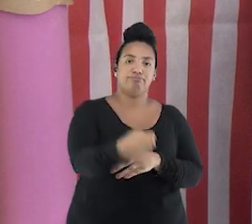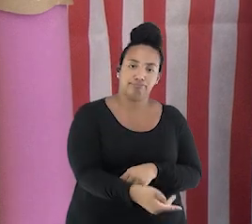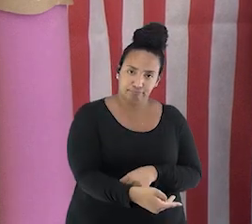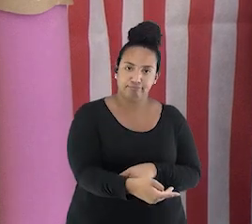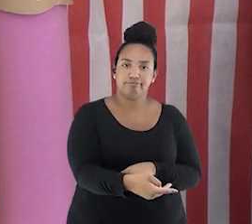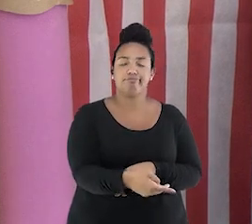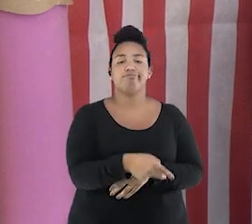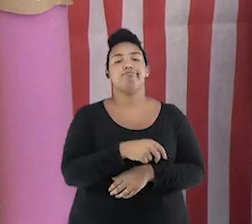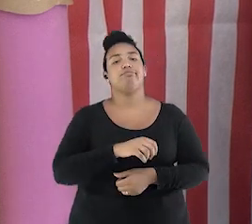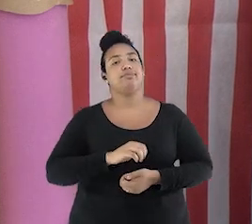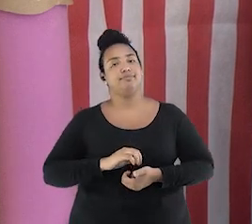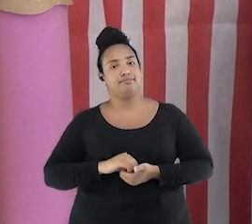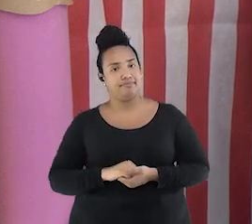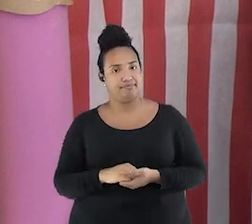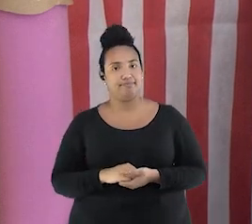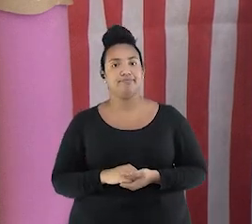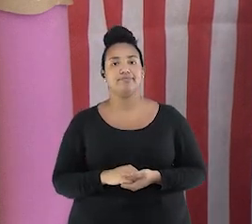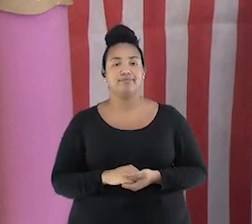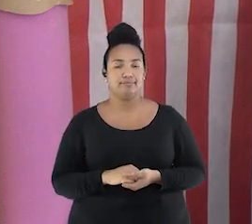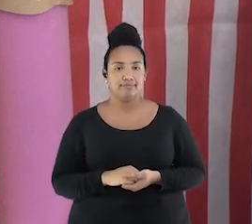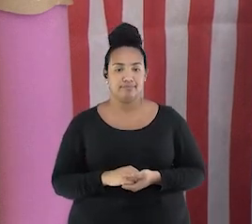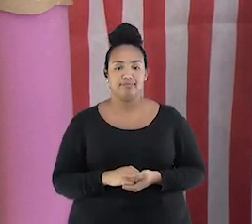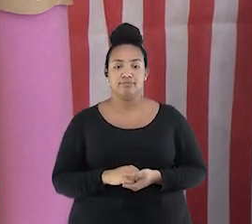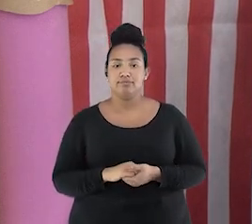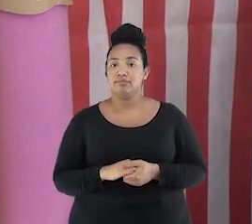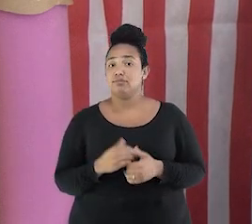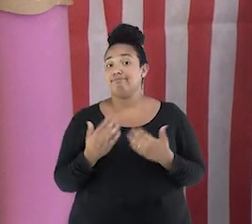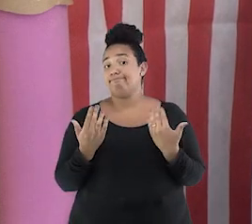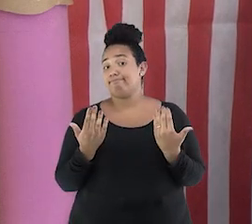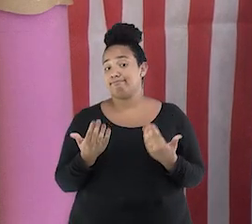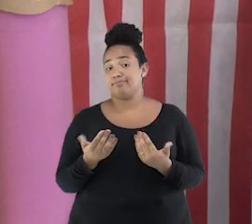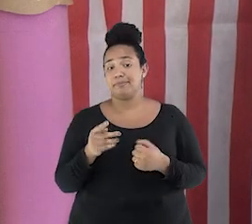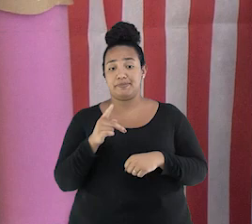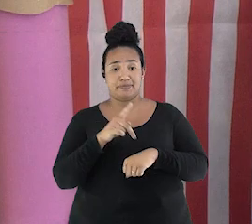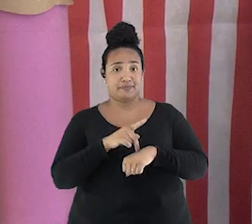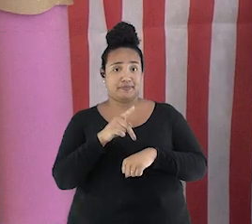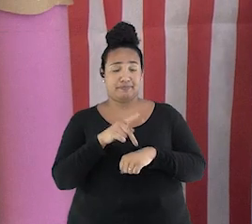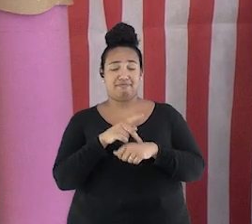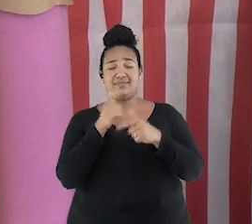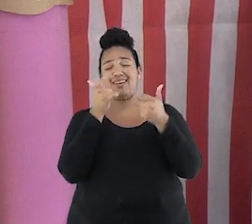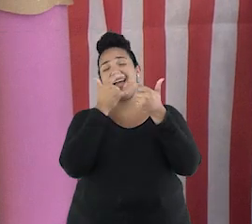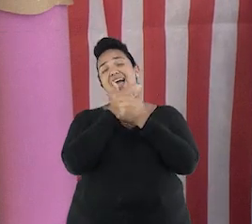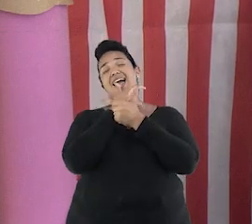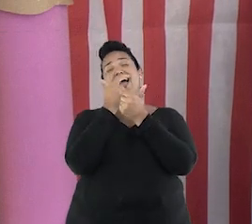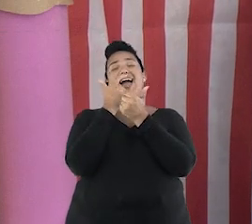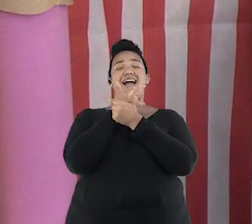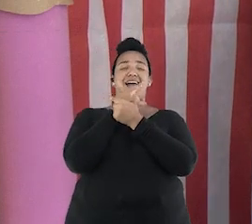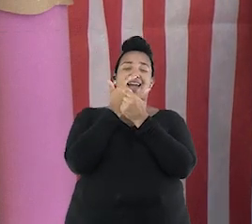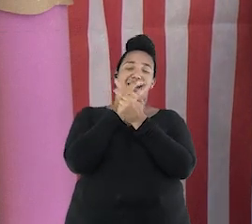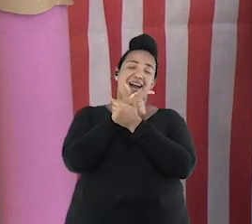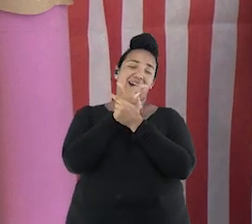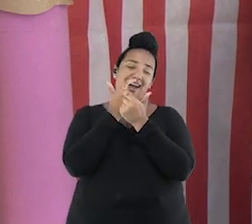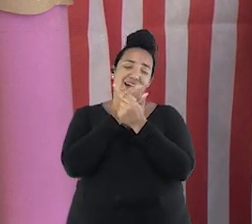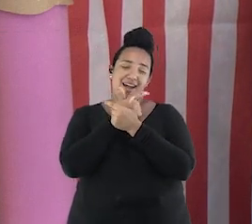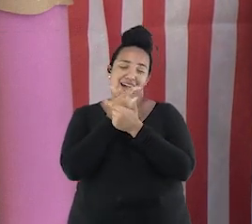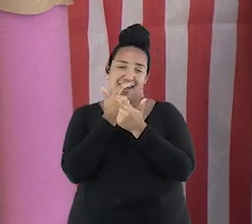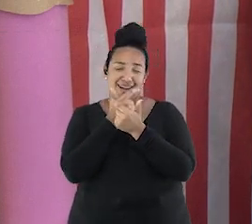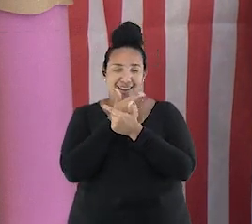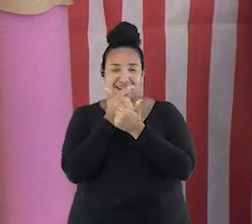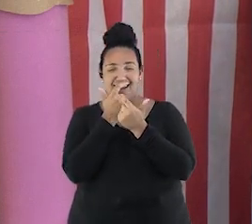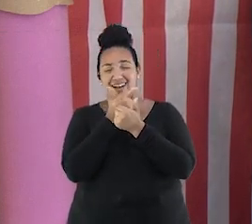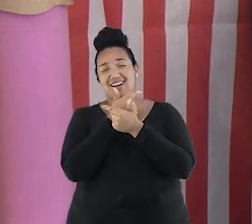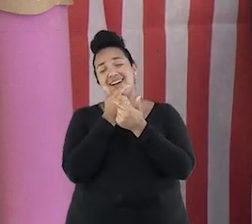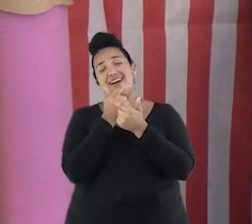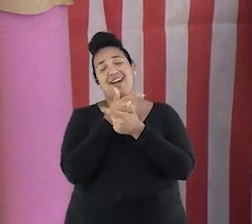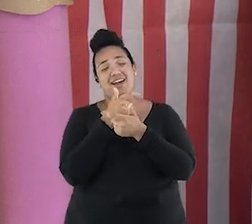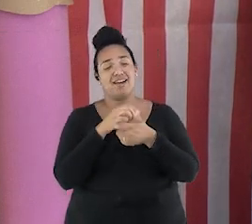e caísse. Então, ela ria de se sacudir. Eu vou